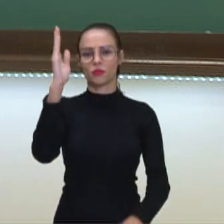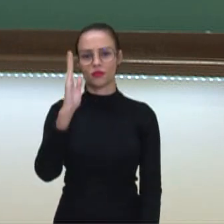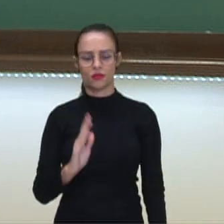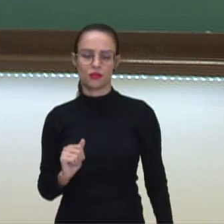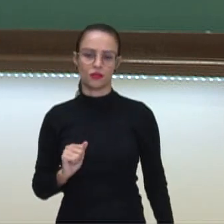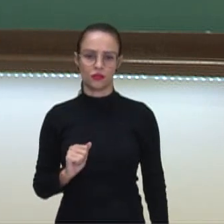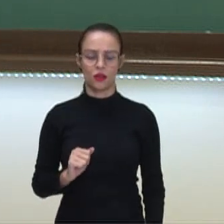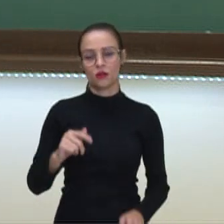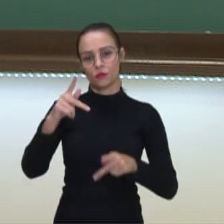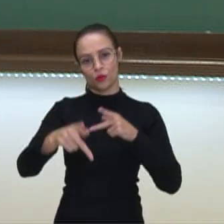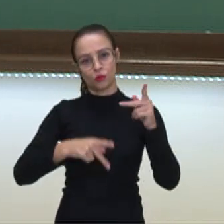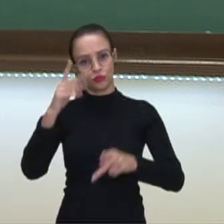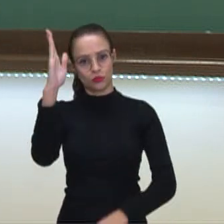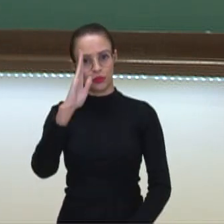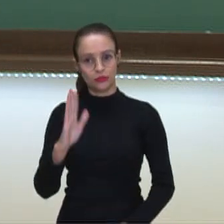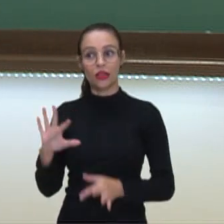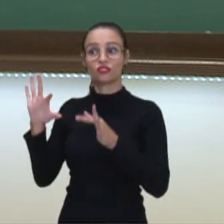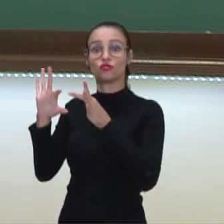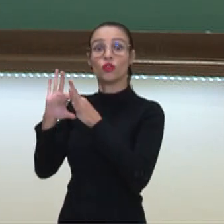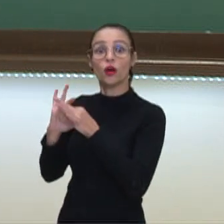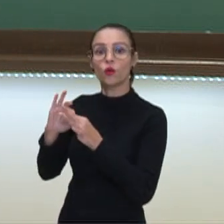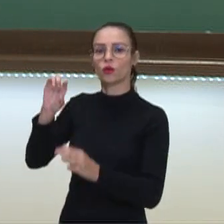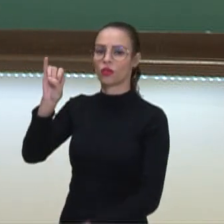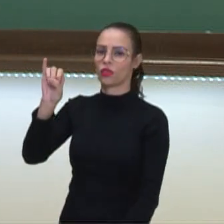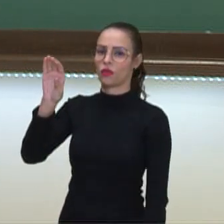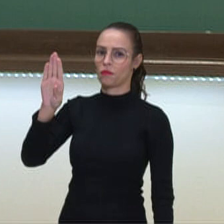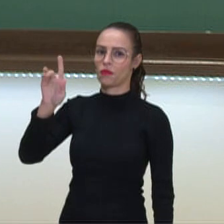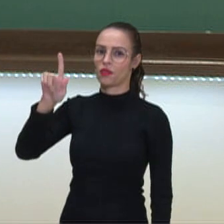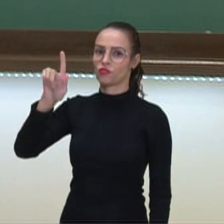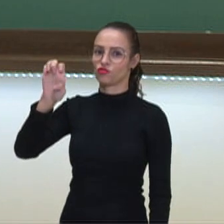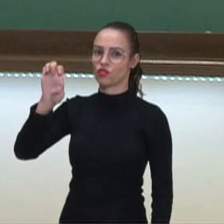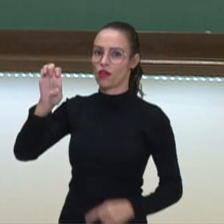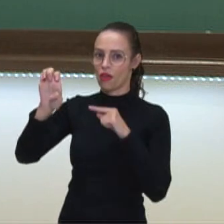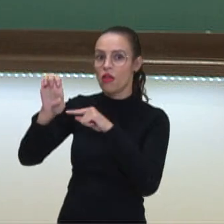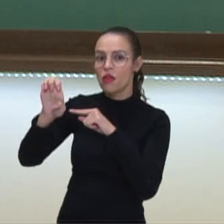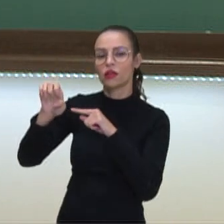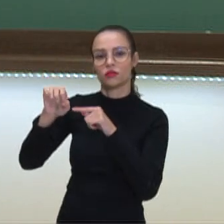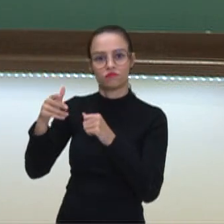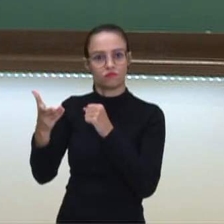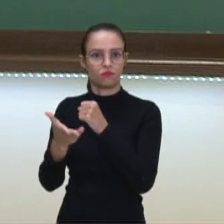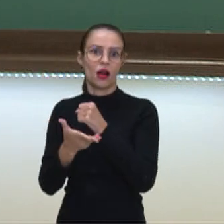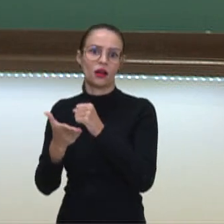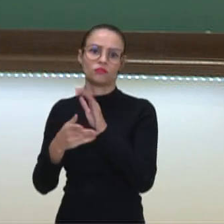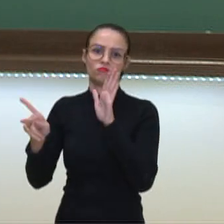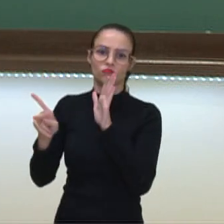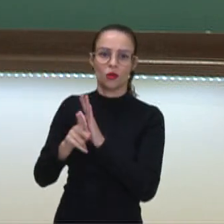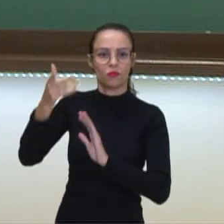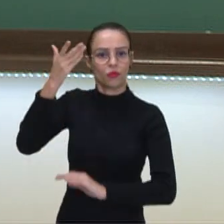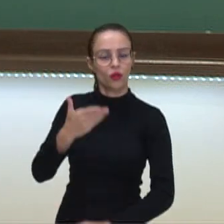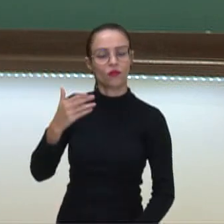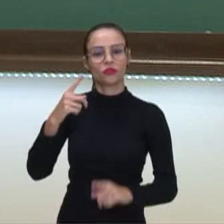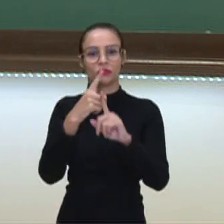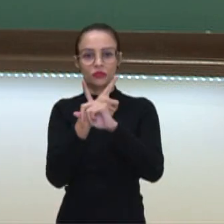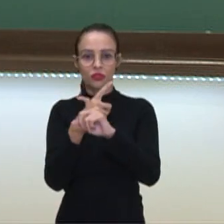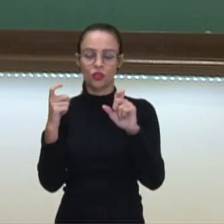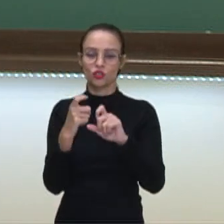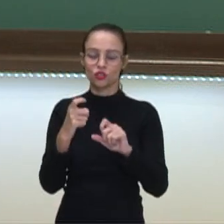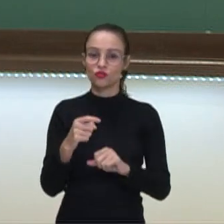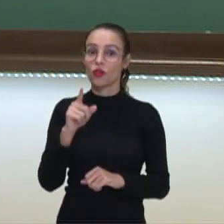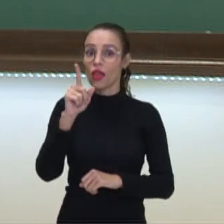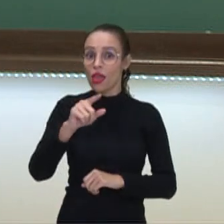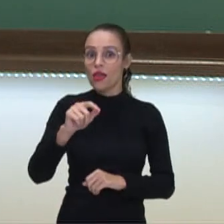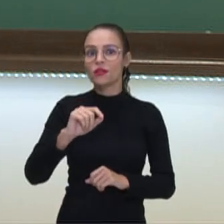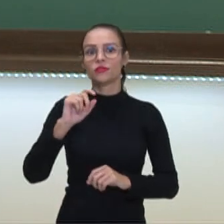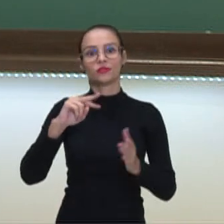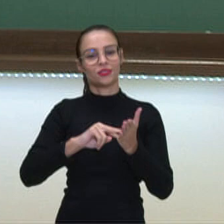A população brasileira, segundo o IBGE, traga então uma base científica para apresentar o seu dado. Isso vai dar um caráter